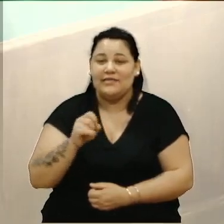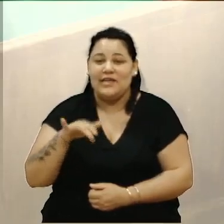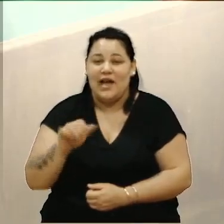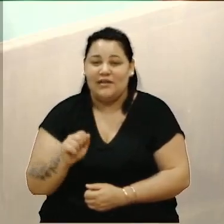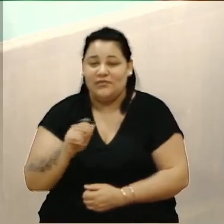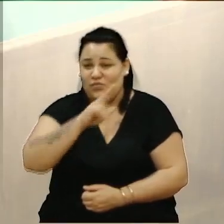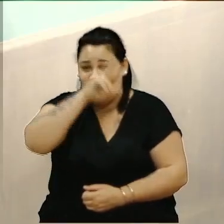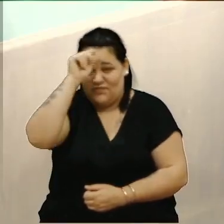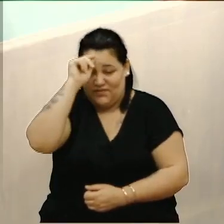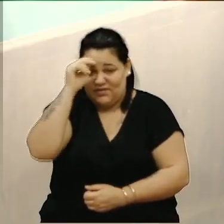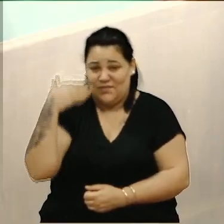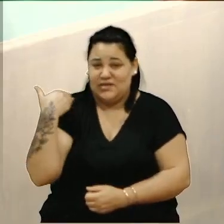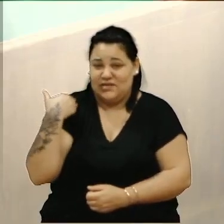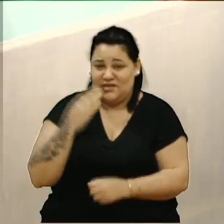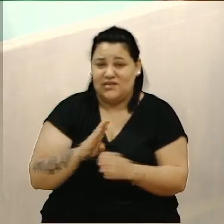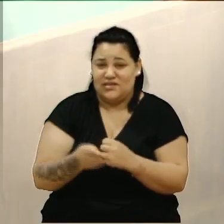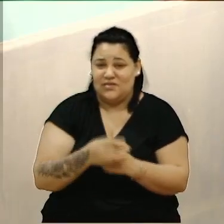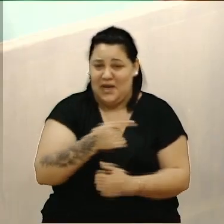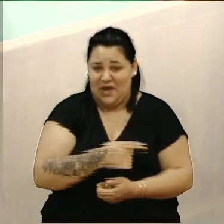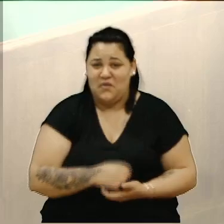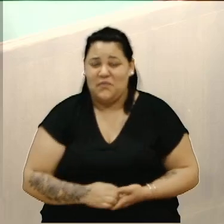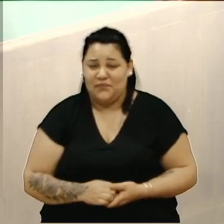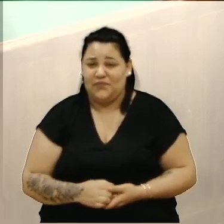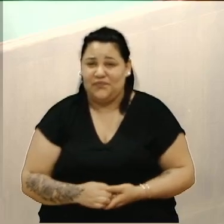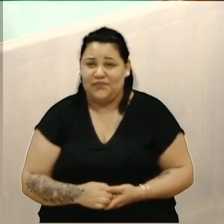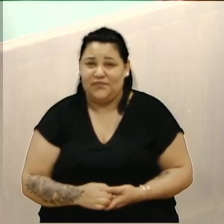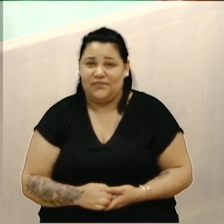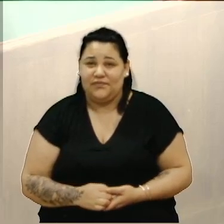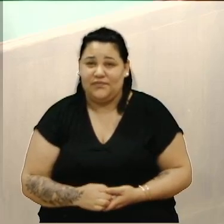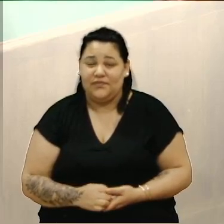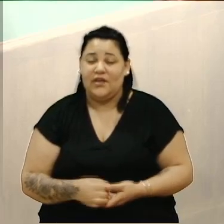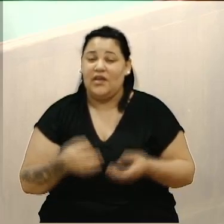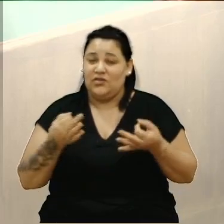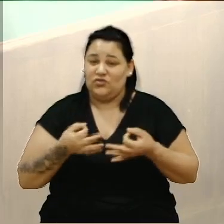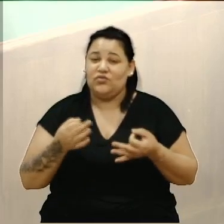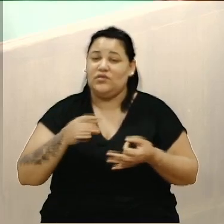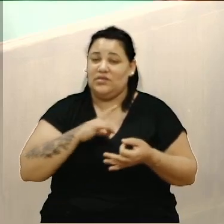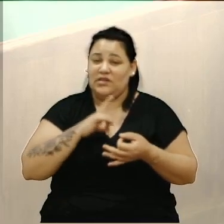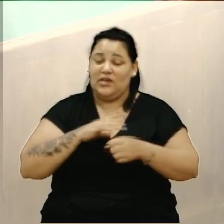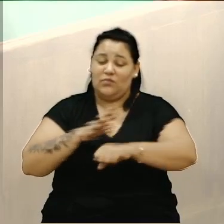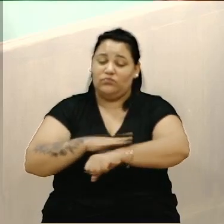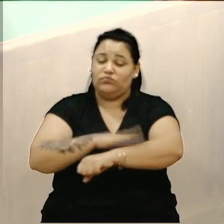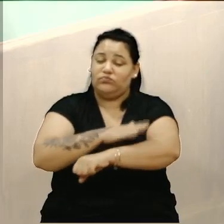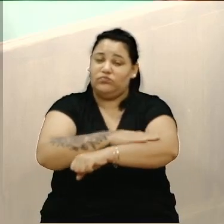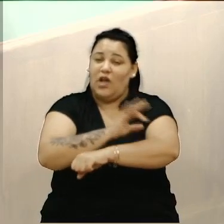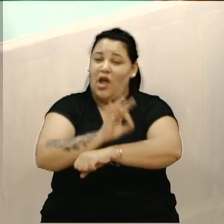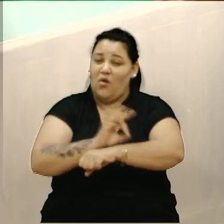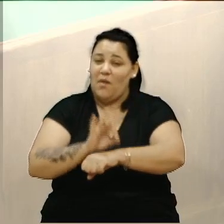Então é justo que haja o recapeamento desses asfaltos.